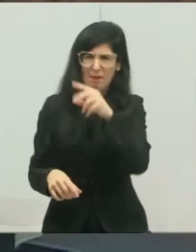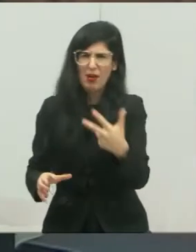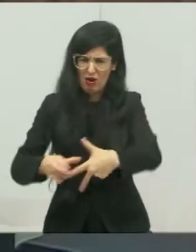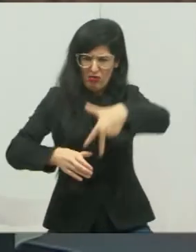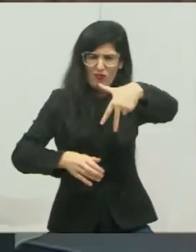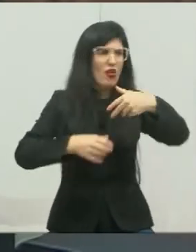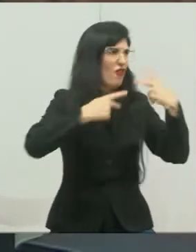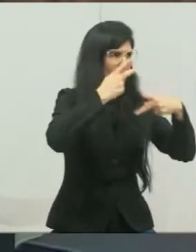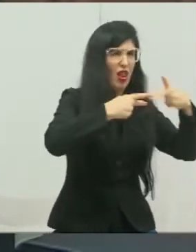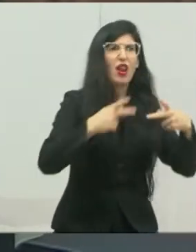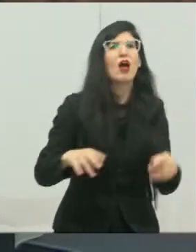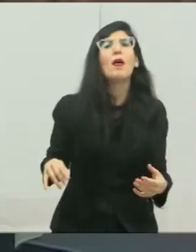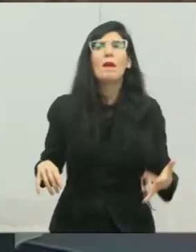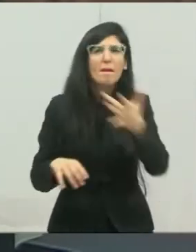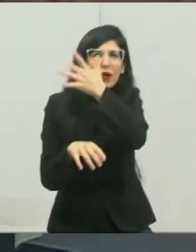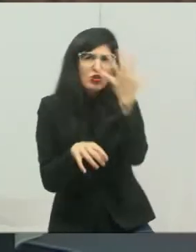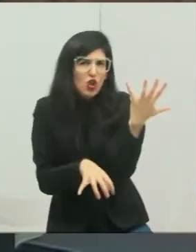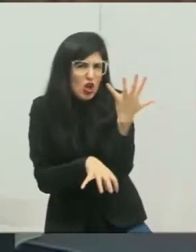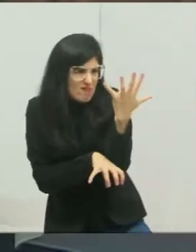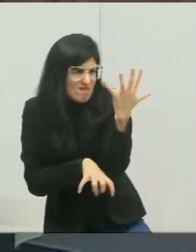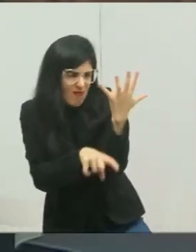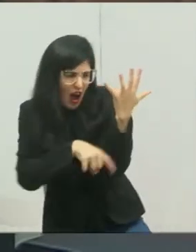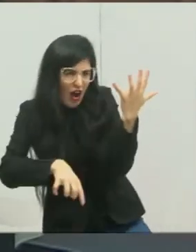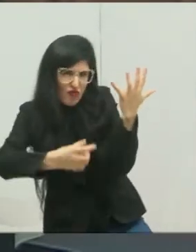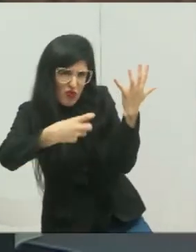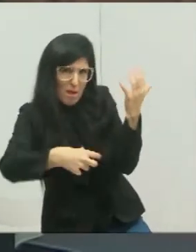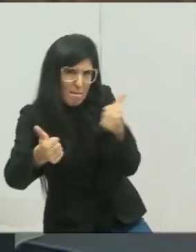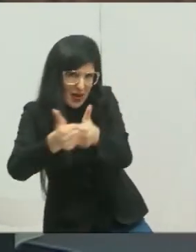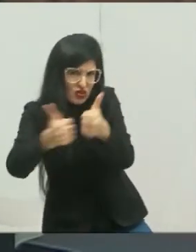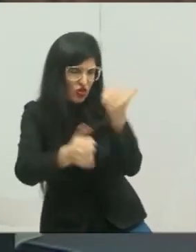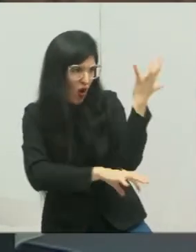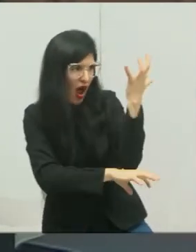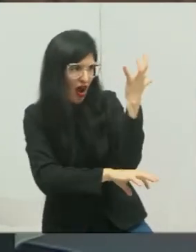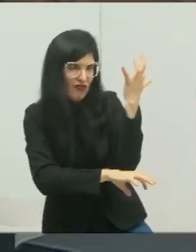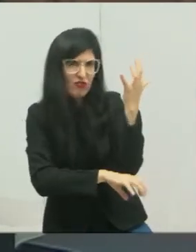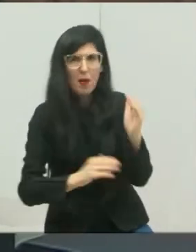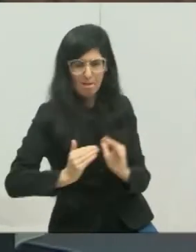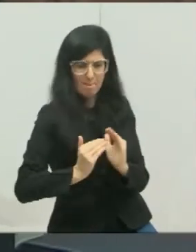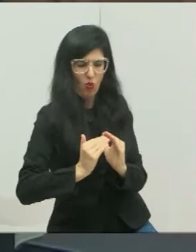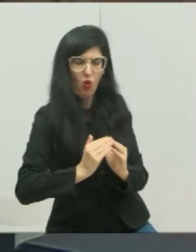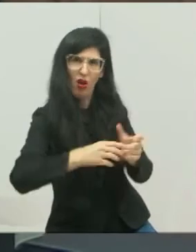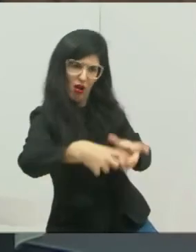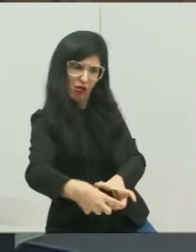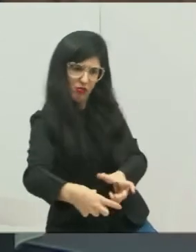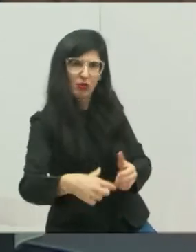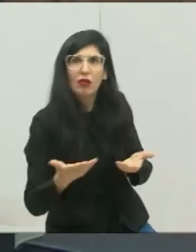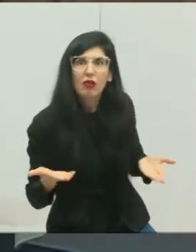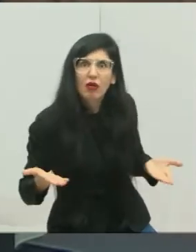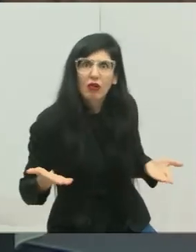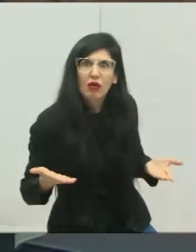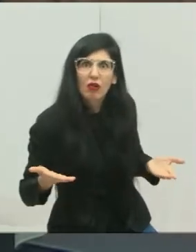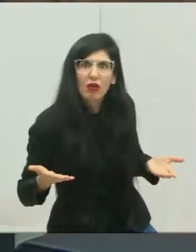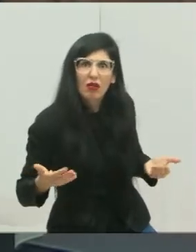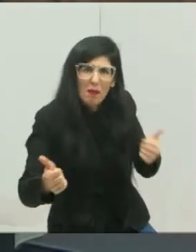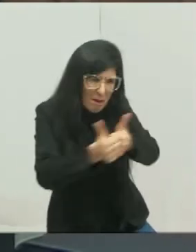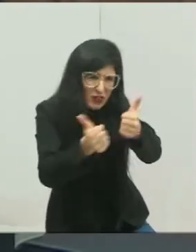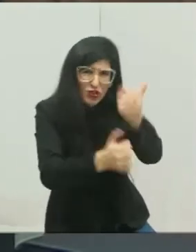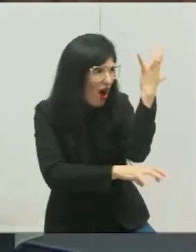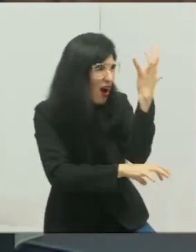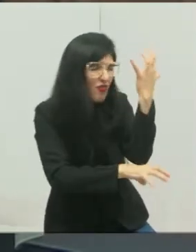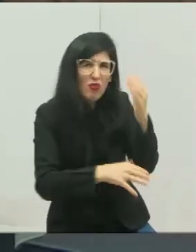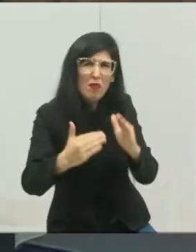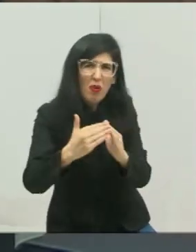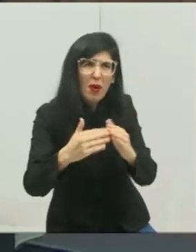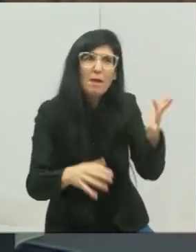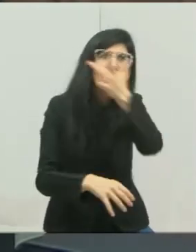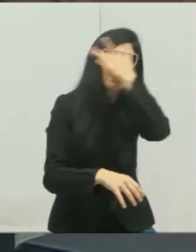as árvores ali como moradia, e até barraco tem lá. Então é difícil mesmo essa situação para os moradores e para quem passa na Avenida